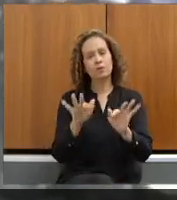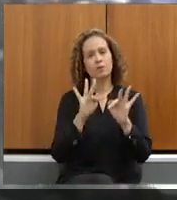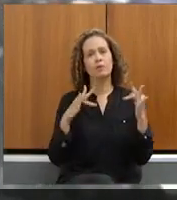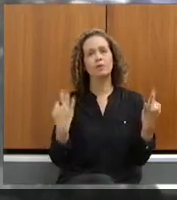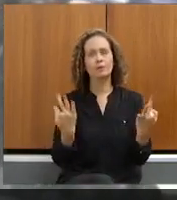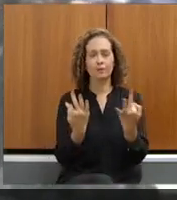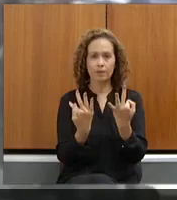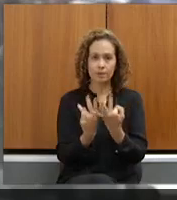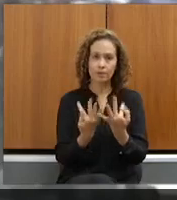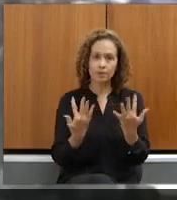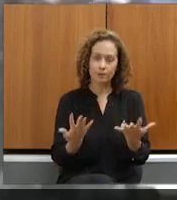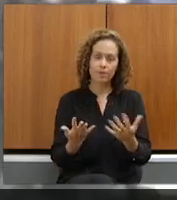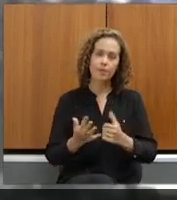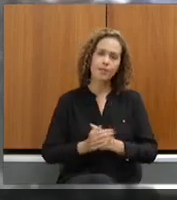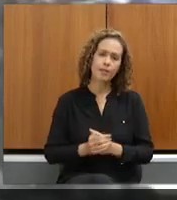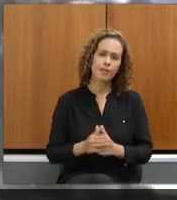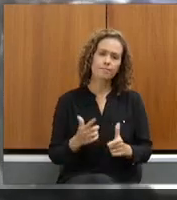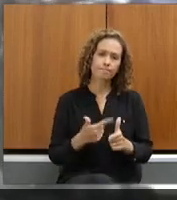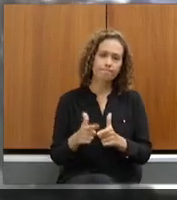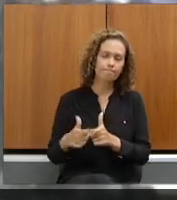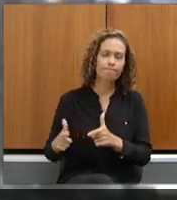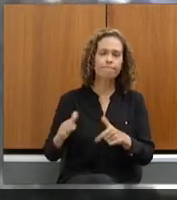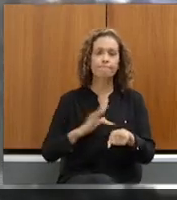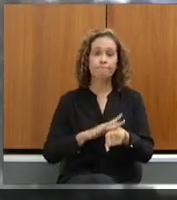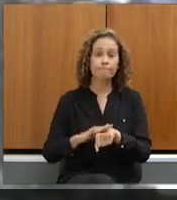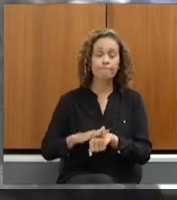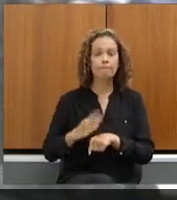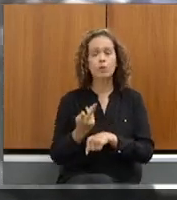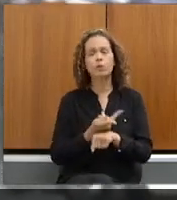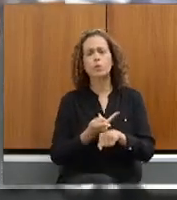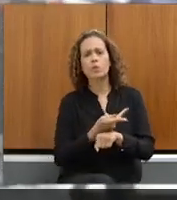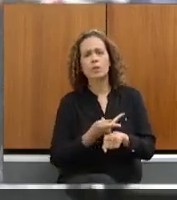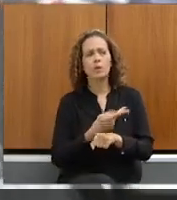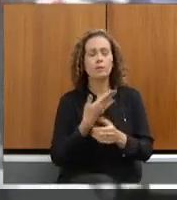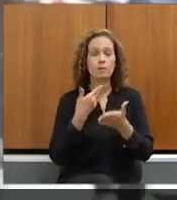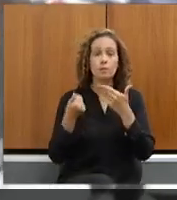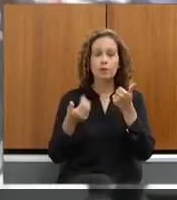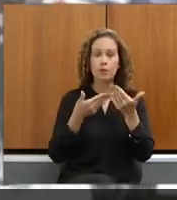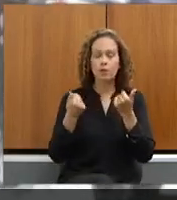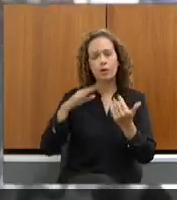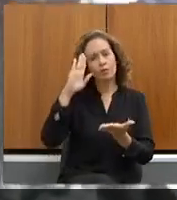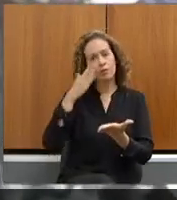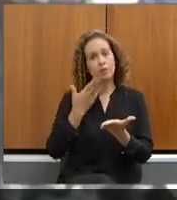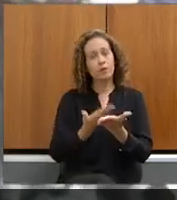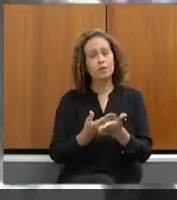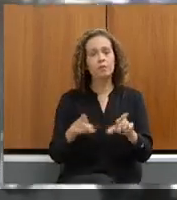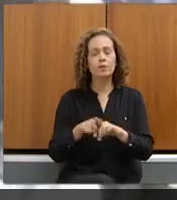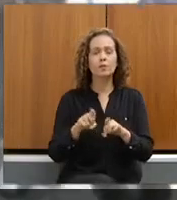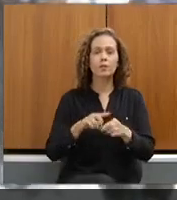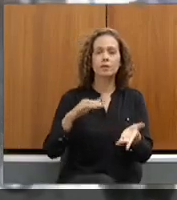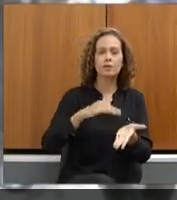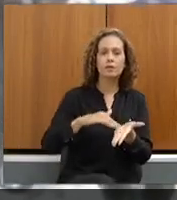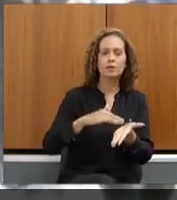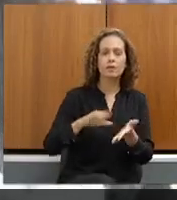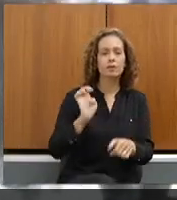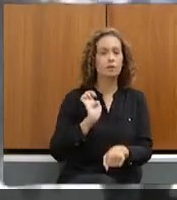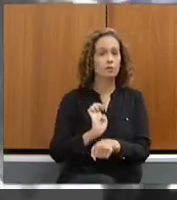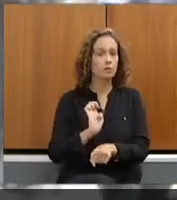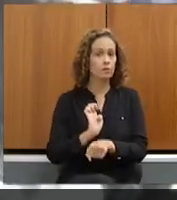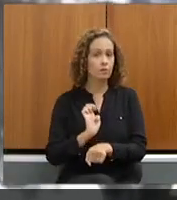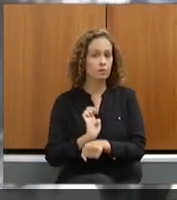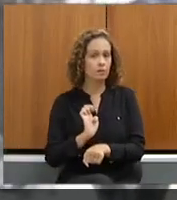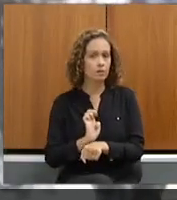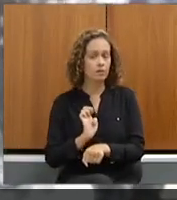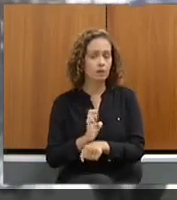da família que estejam nessa situação né buscando melhorias e confiando no secretário de estado como essa figura